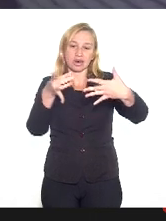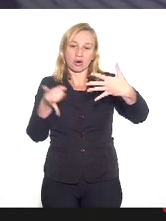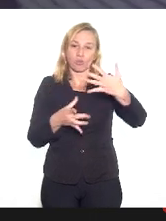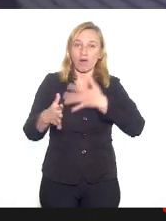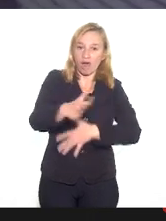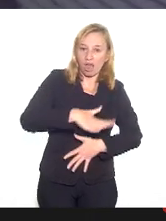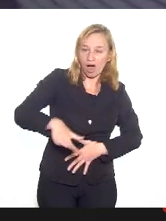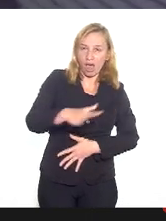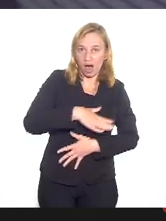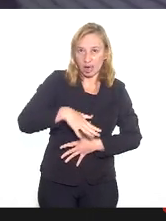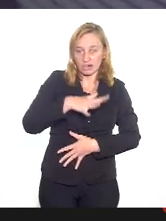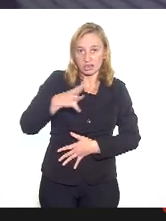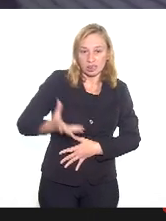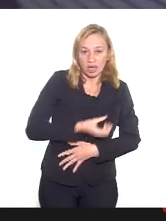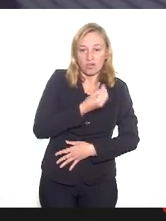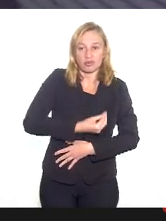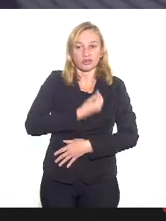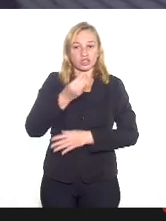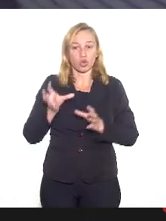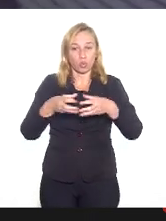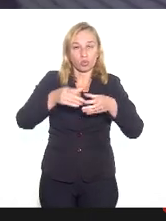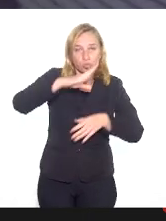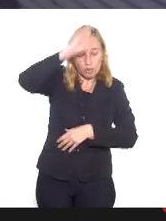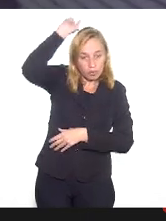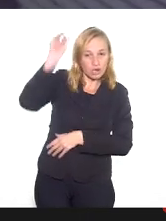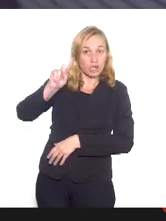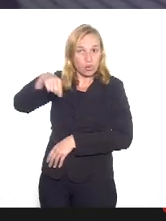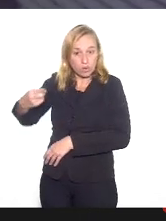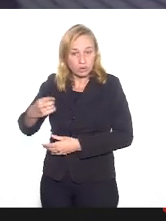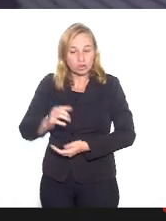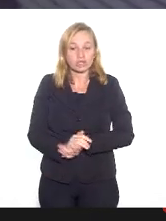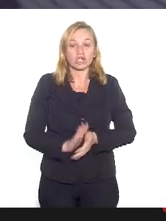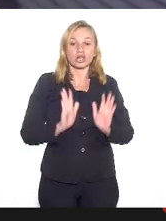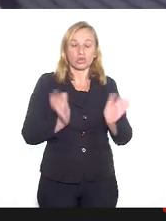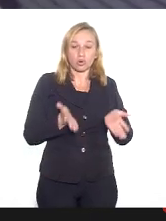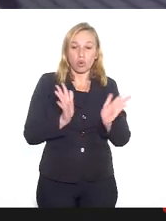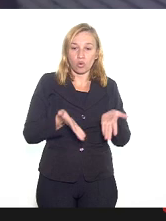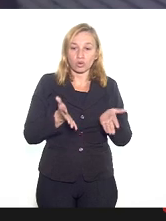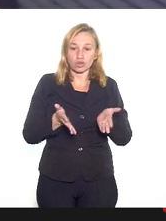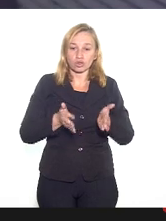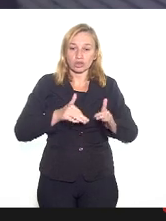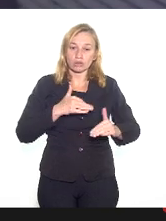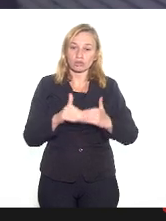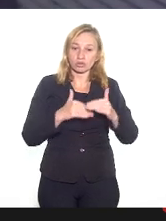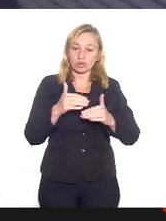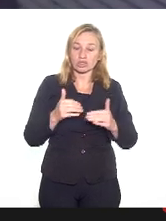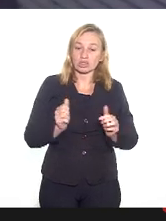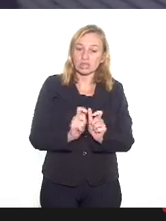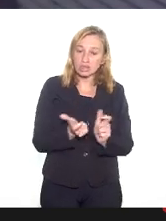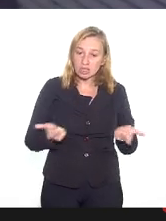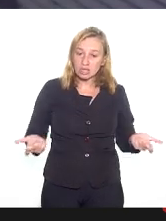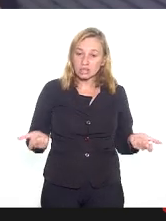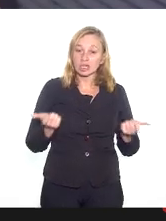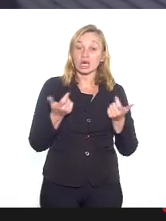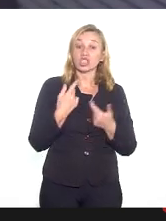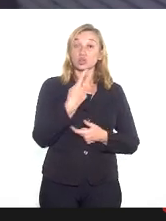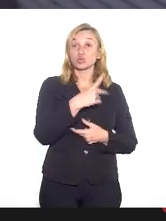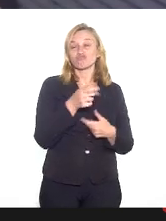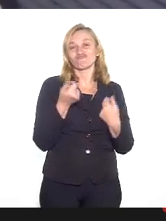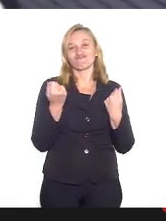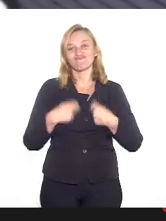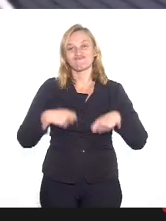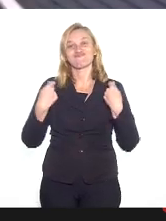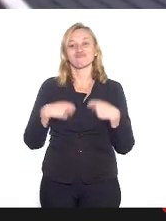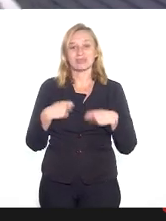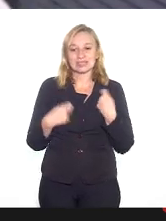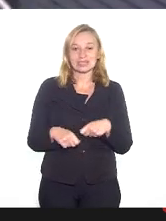a corporação, ela hoje tem um dinamismo muito grande em relação às suas necessidades.